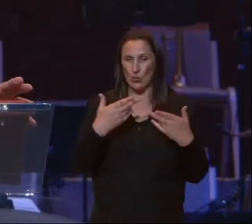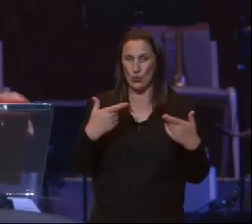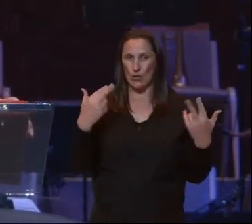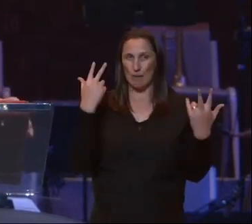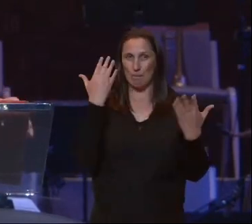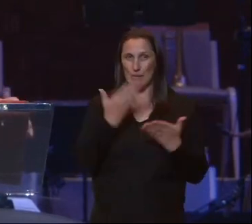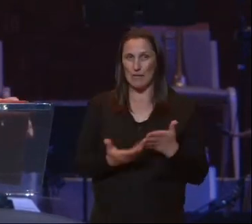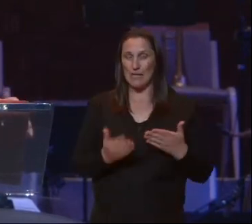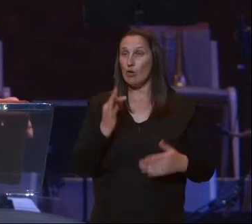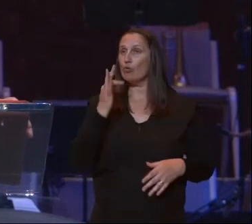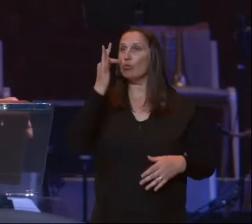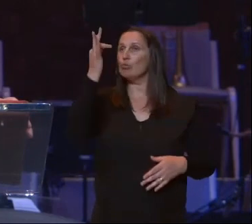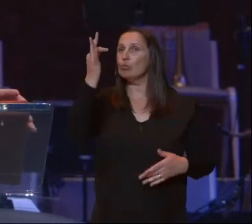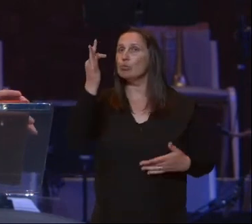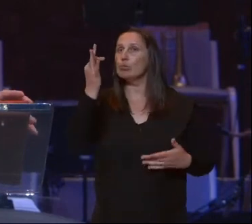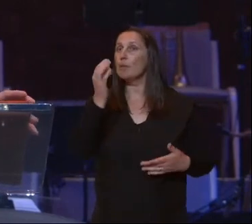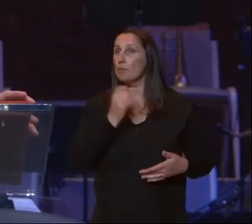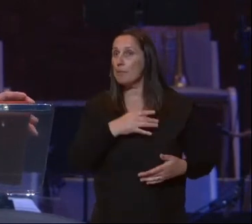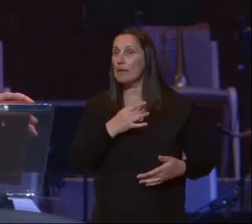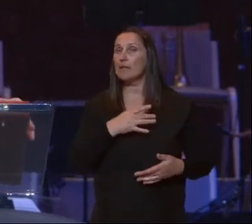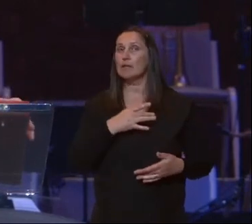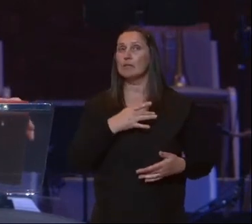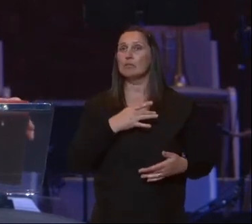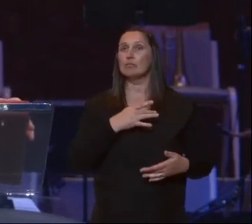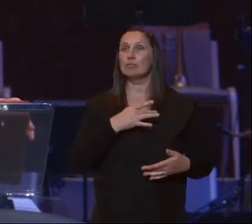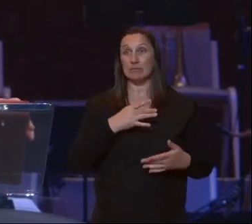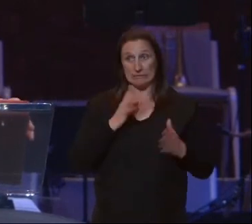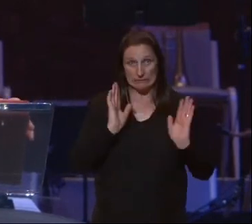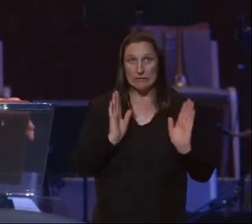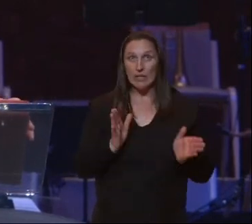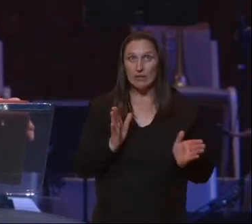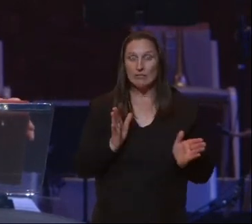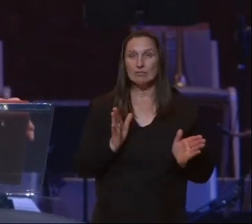do futuro? Medo de ser mal interpretado?